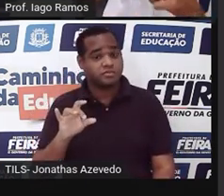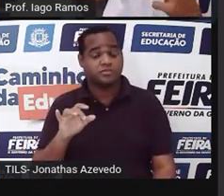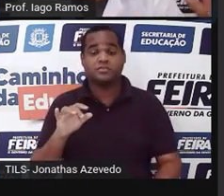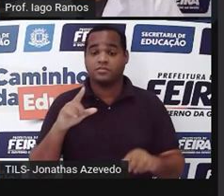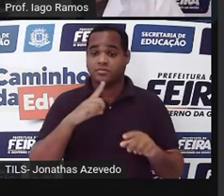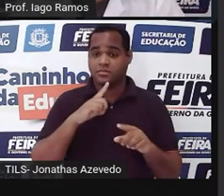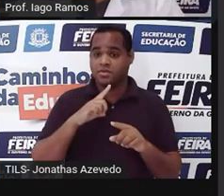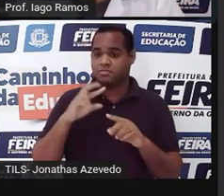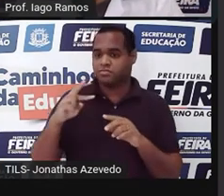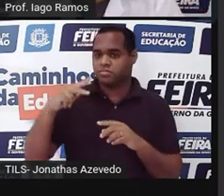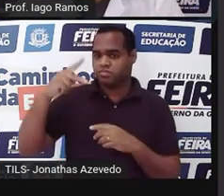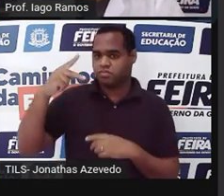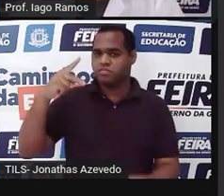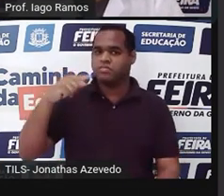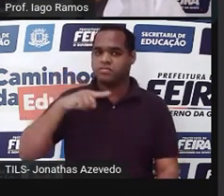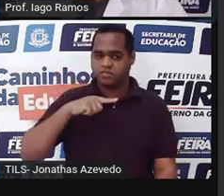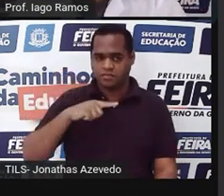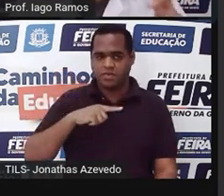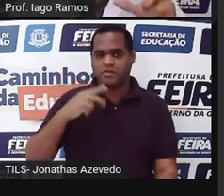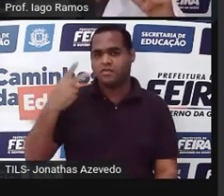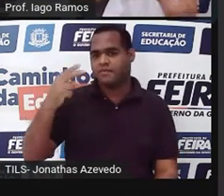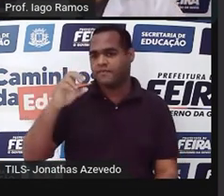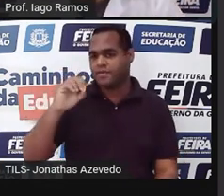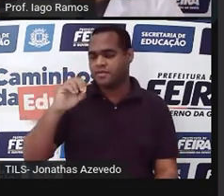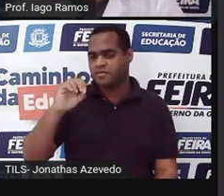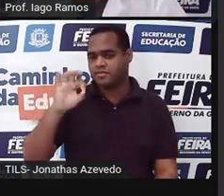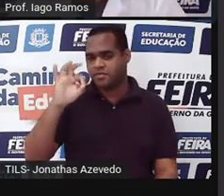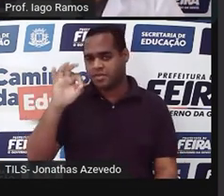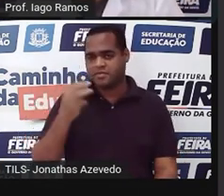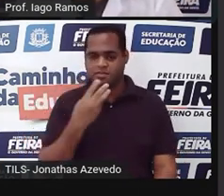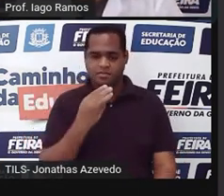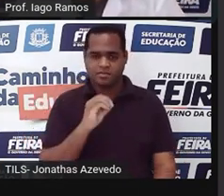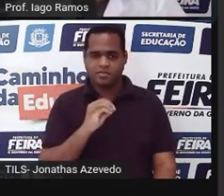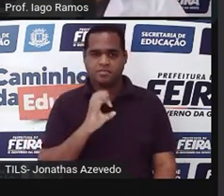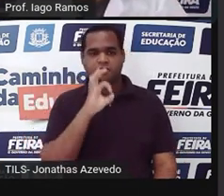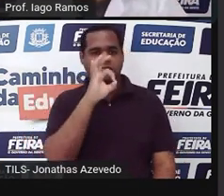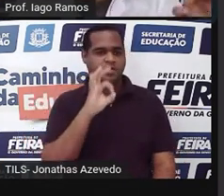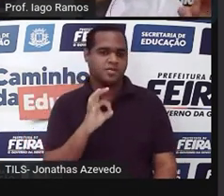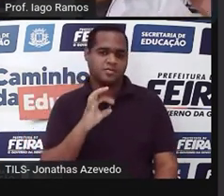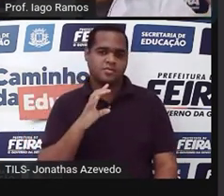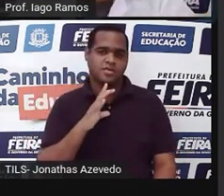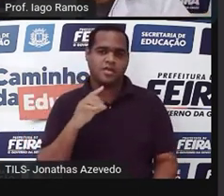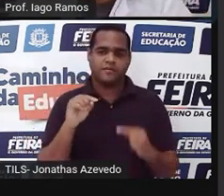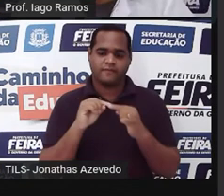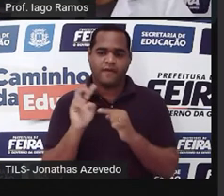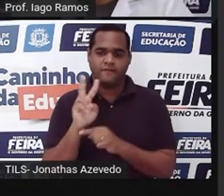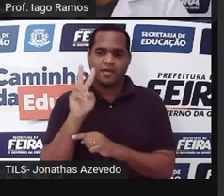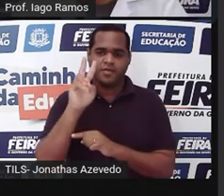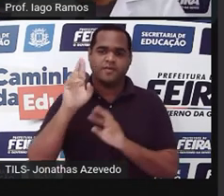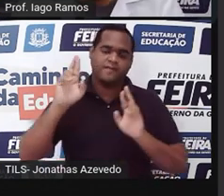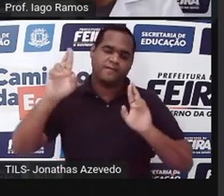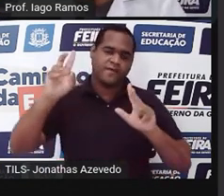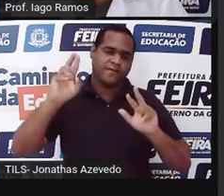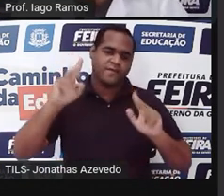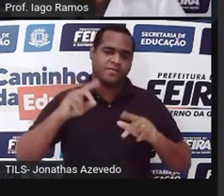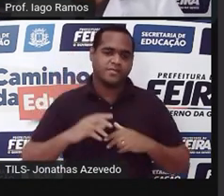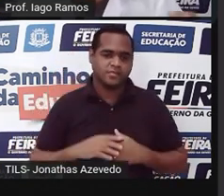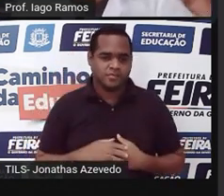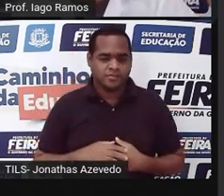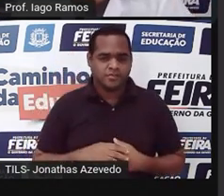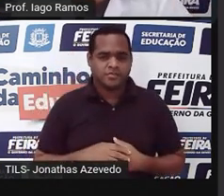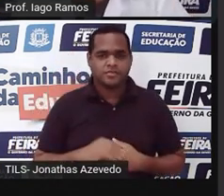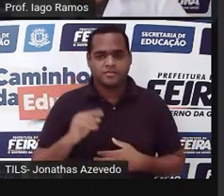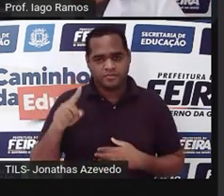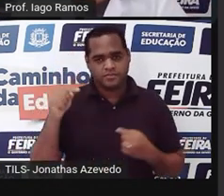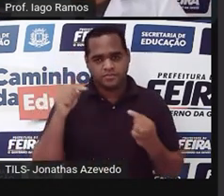sofre dois acréscimos e acréscimos dos acréscimos acontecem Com valores diferentes e